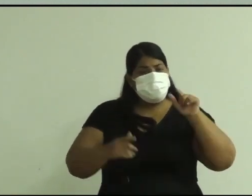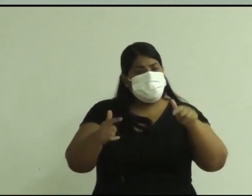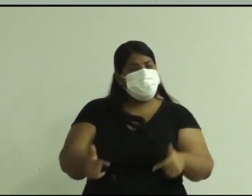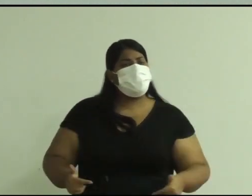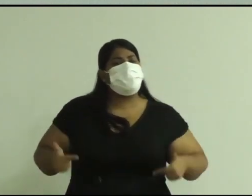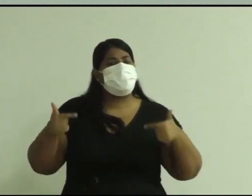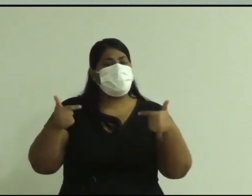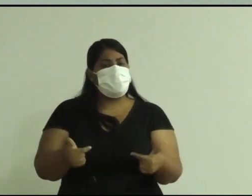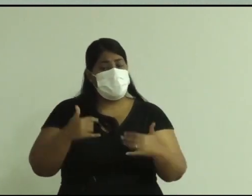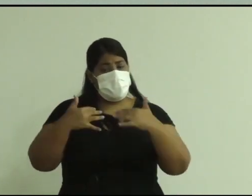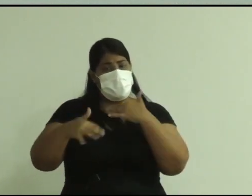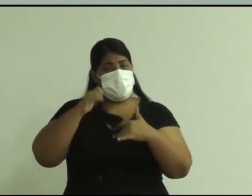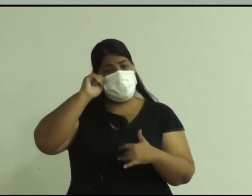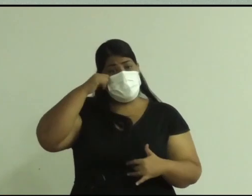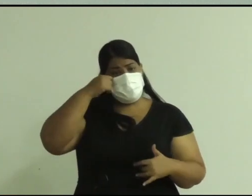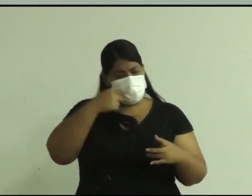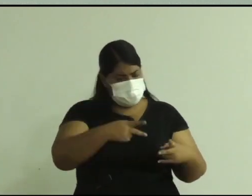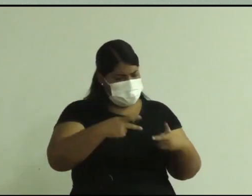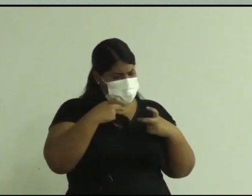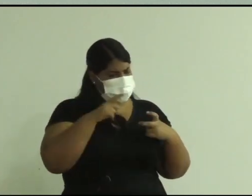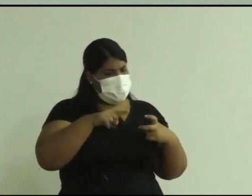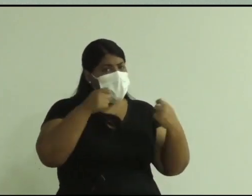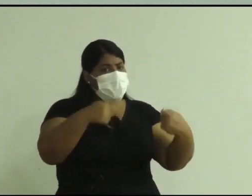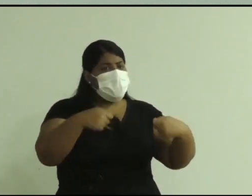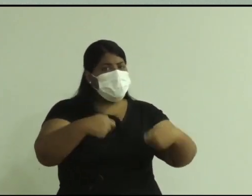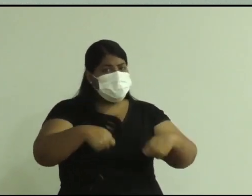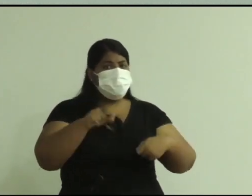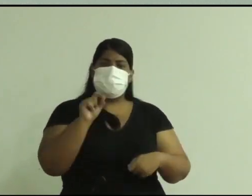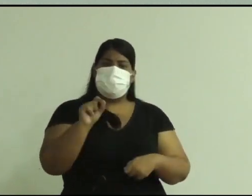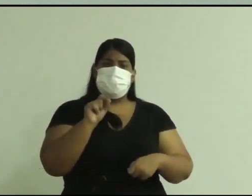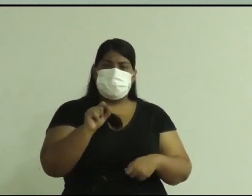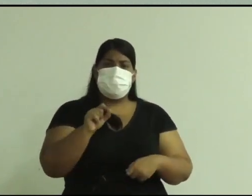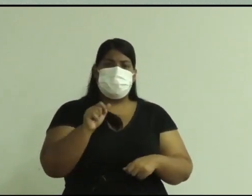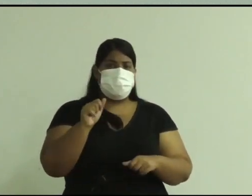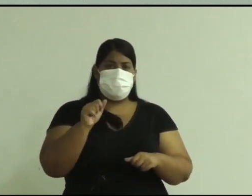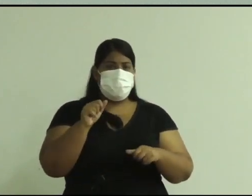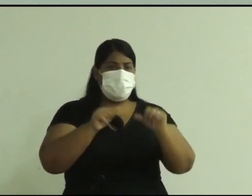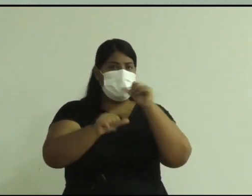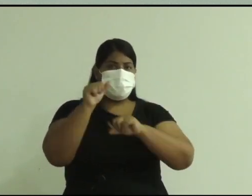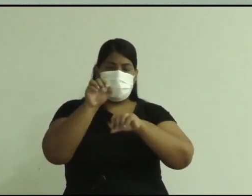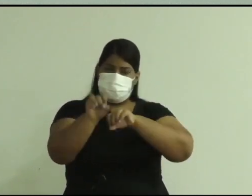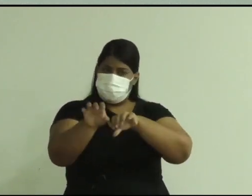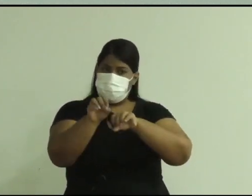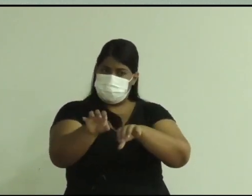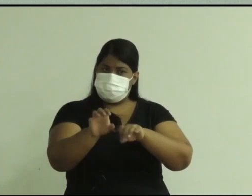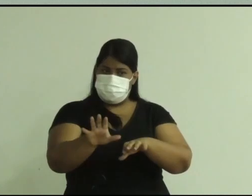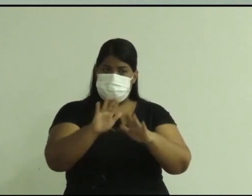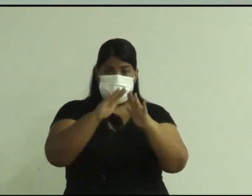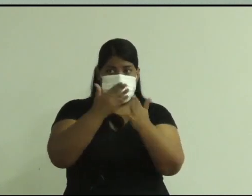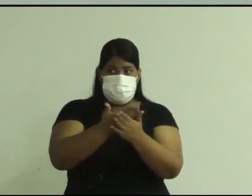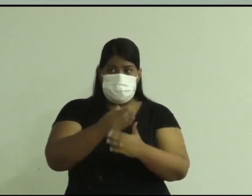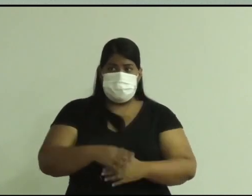luta, o movimento negro percebeu que era preciso mexer na educação